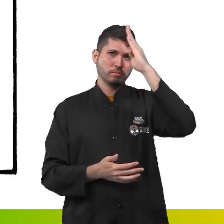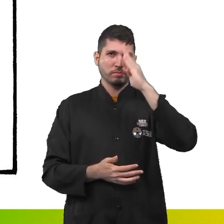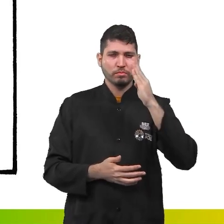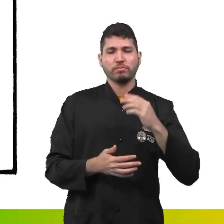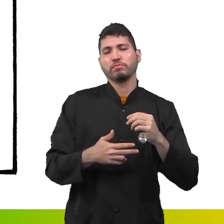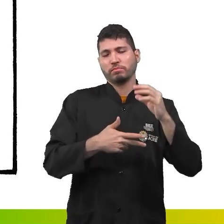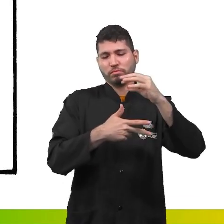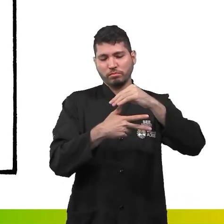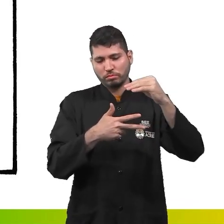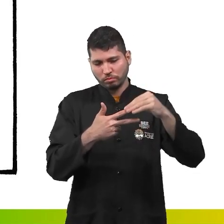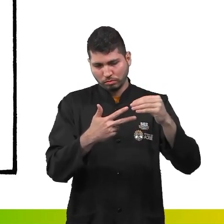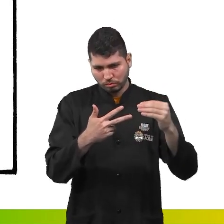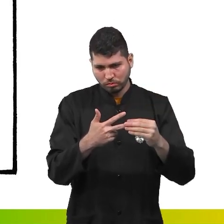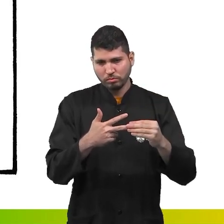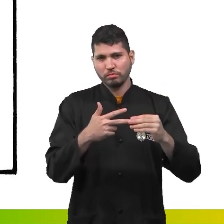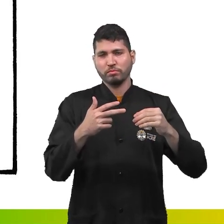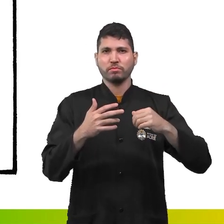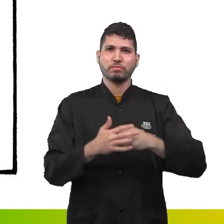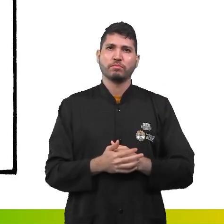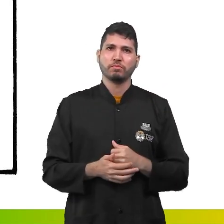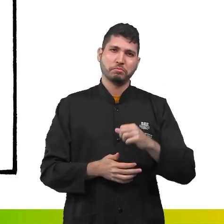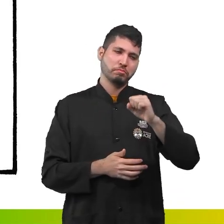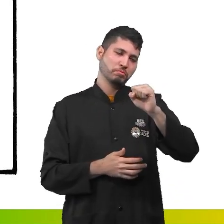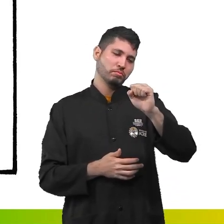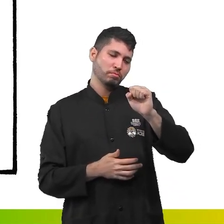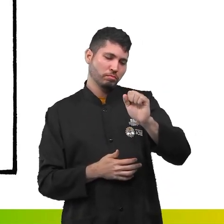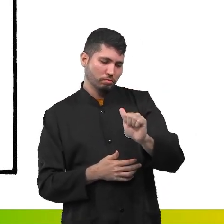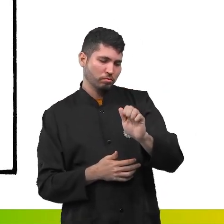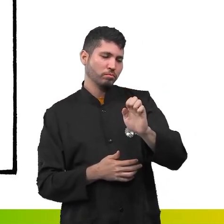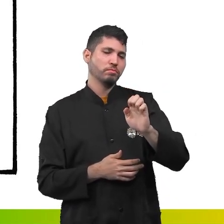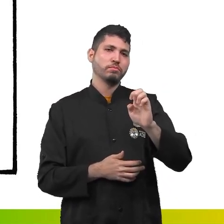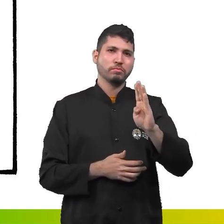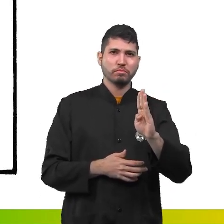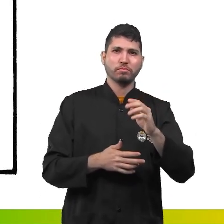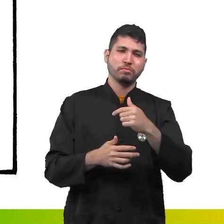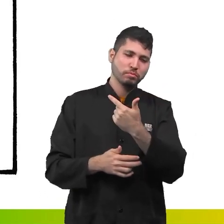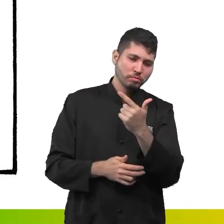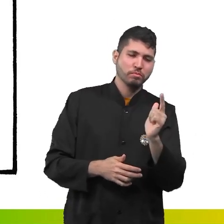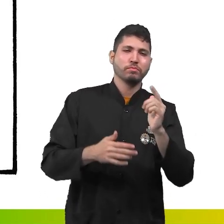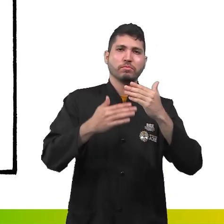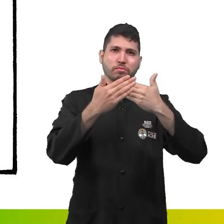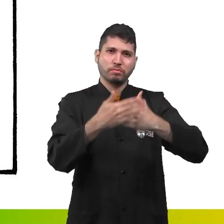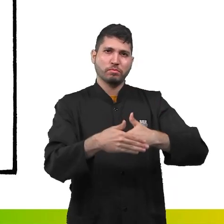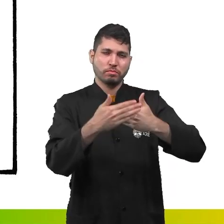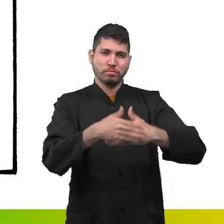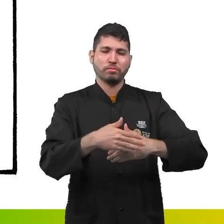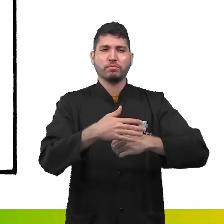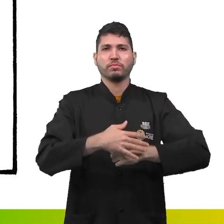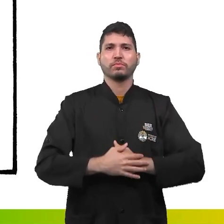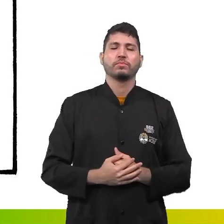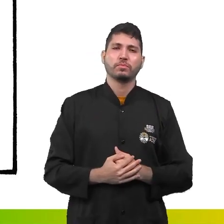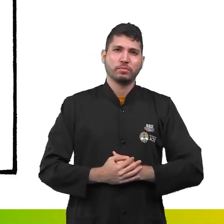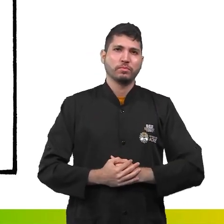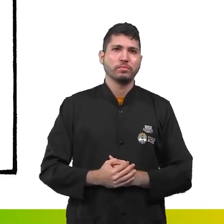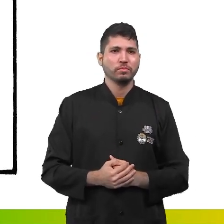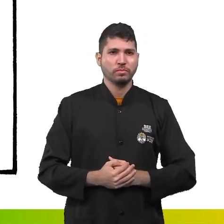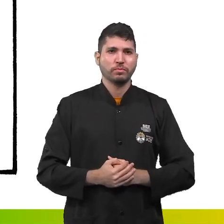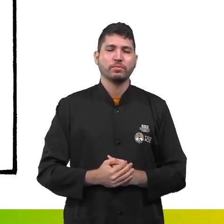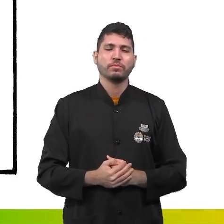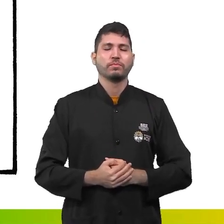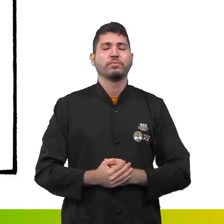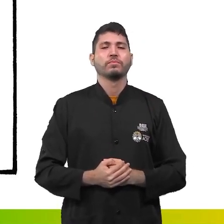el ENEM, el SAEB y otras pruebas, perdón. Entonces tenemos aí,